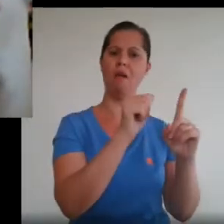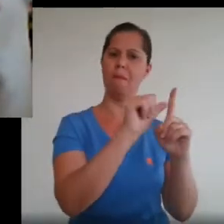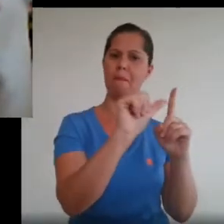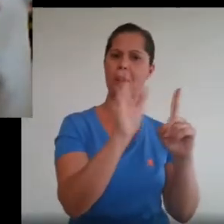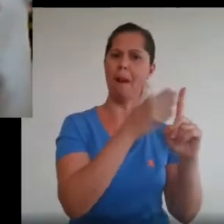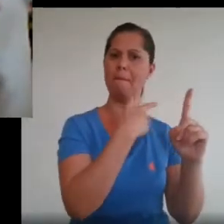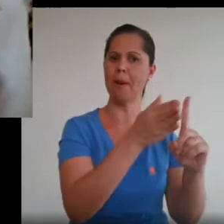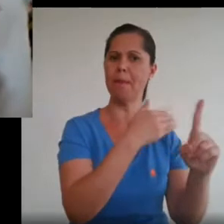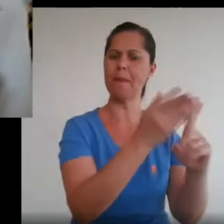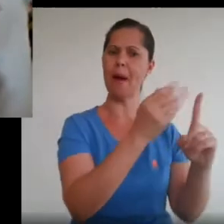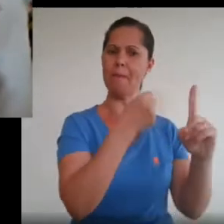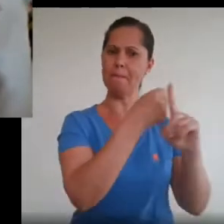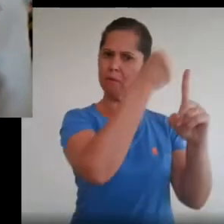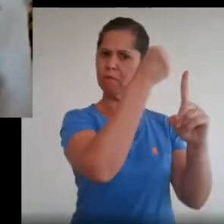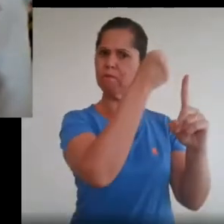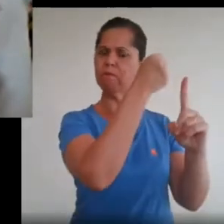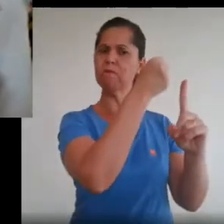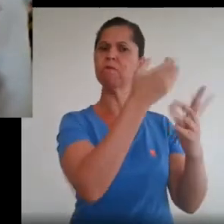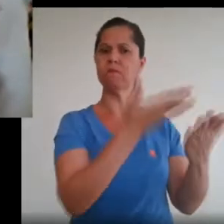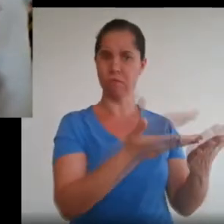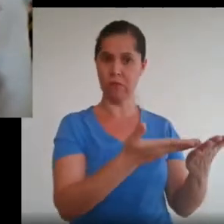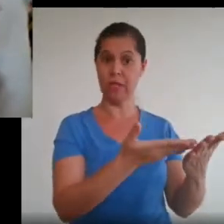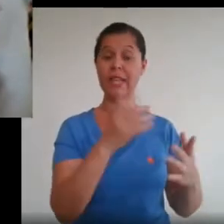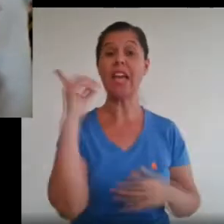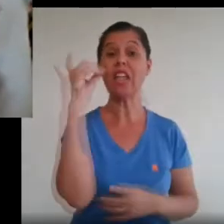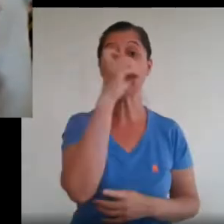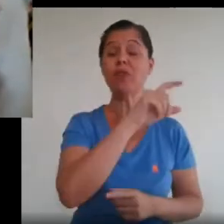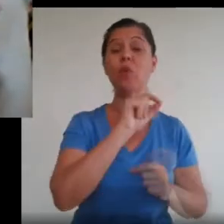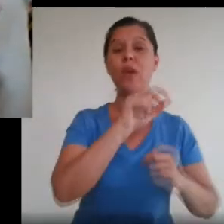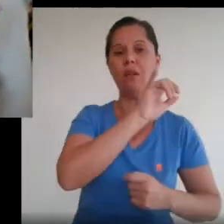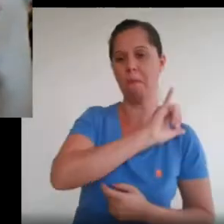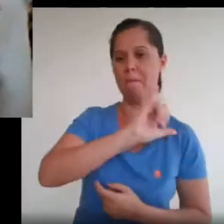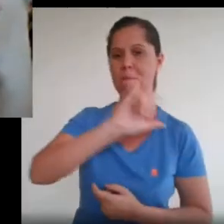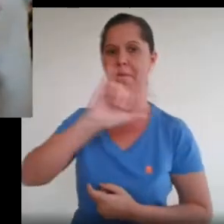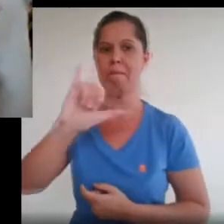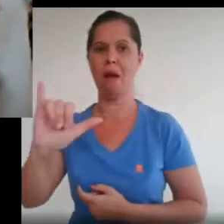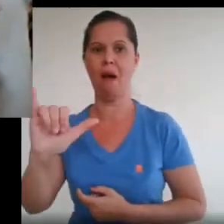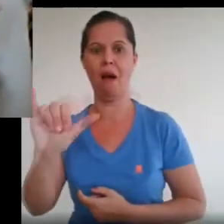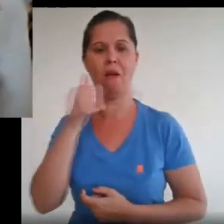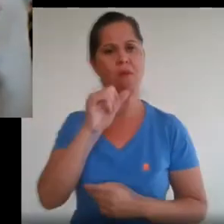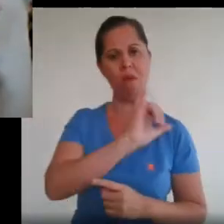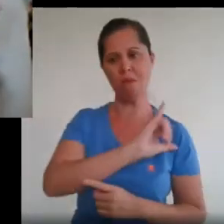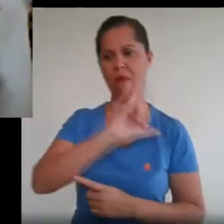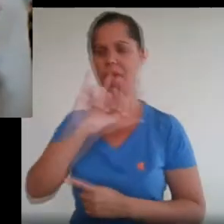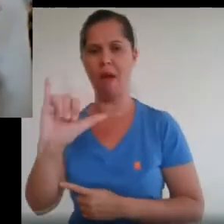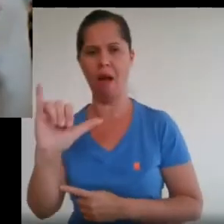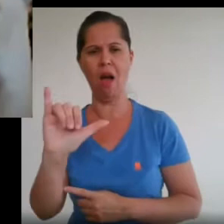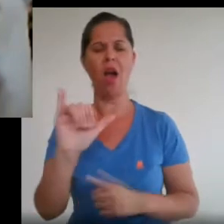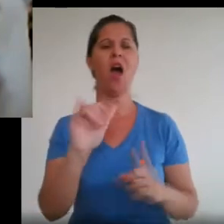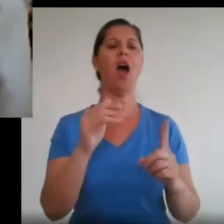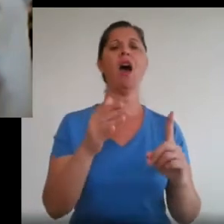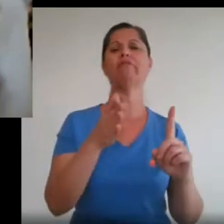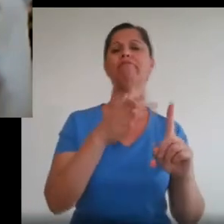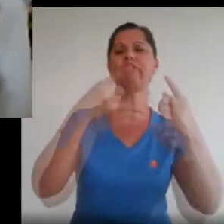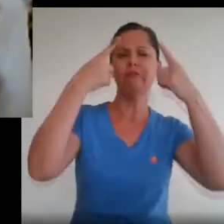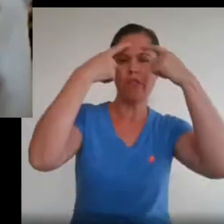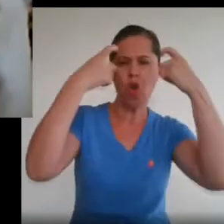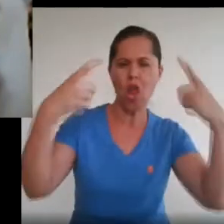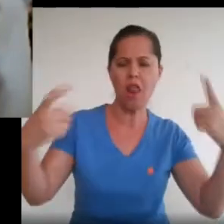tinha uma dificuldade tremenda para acessar. Então, a violência doméstica física,